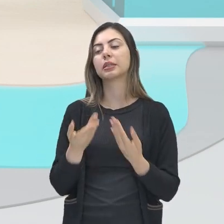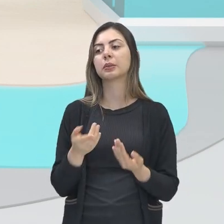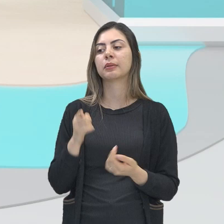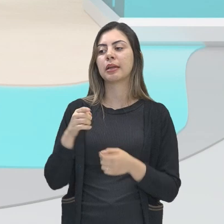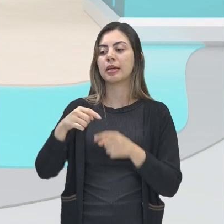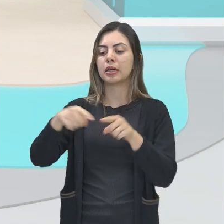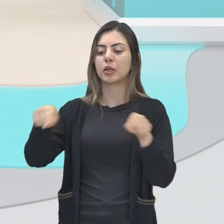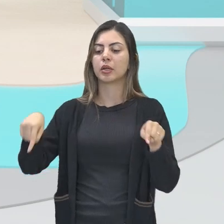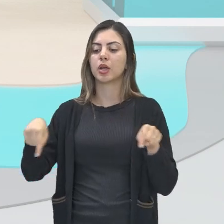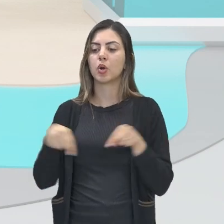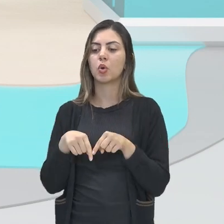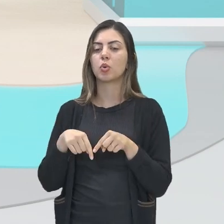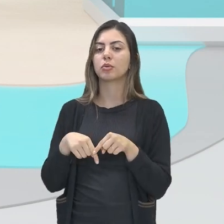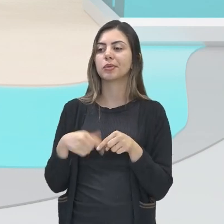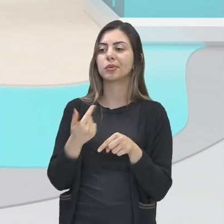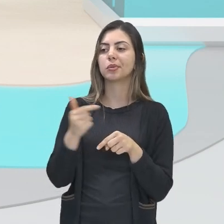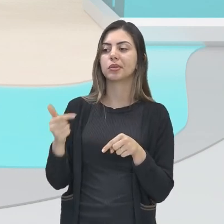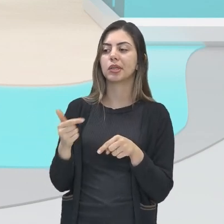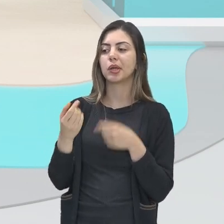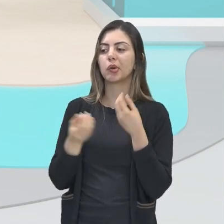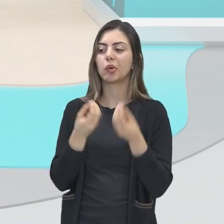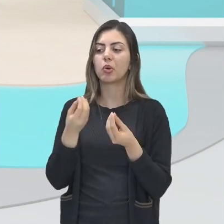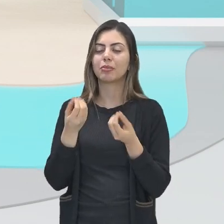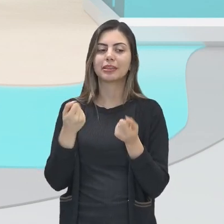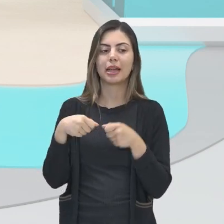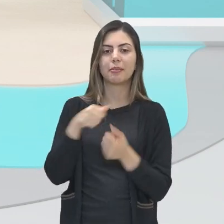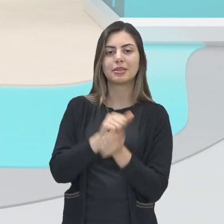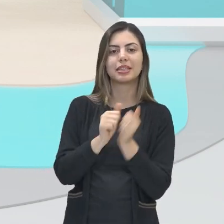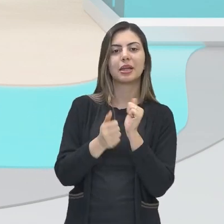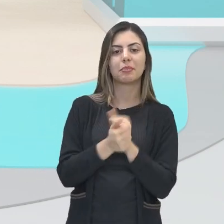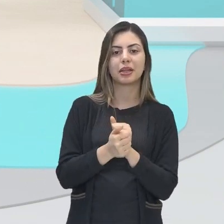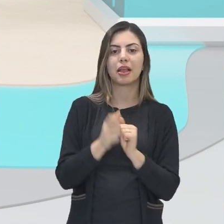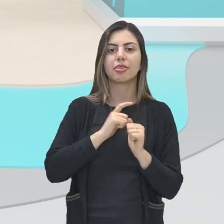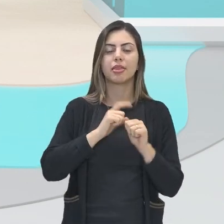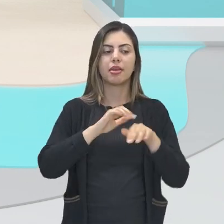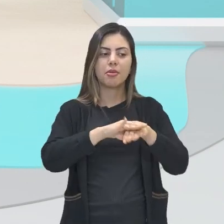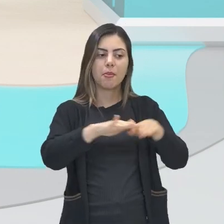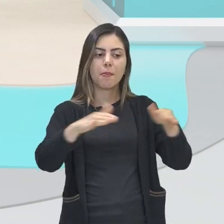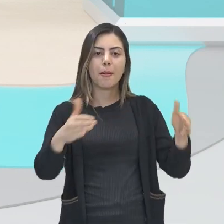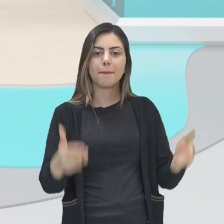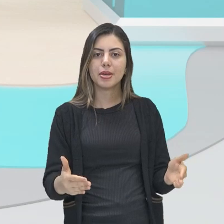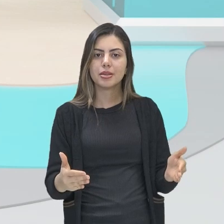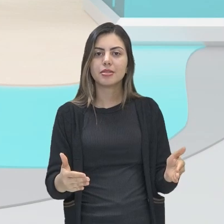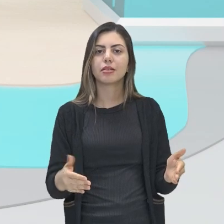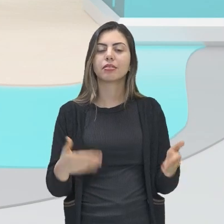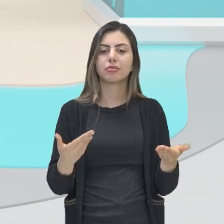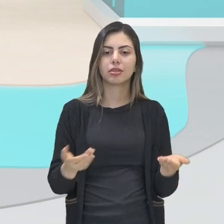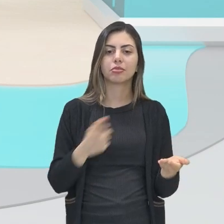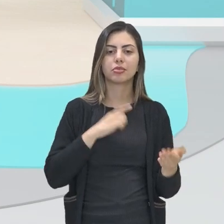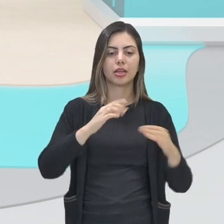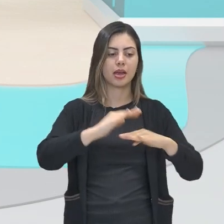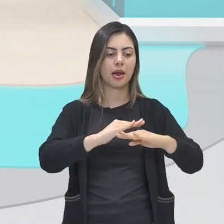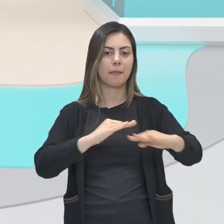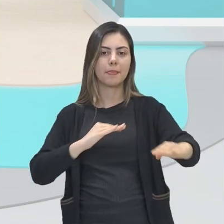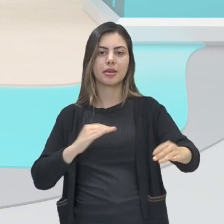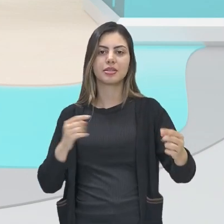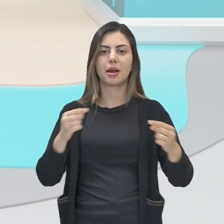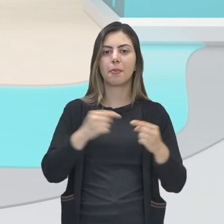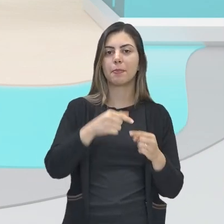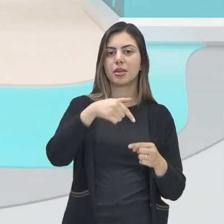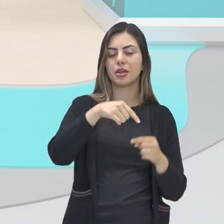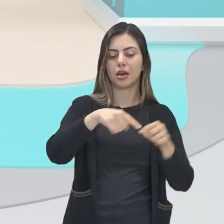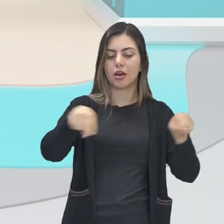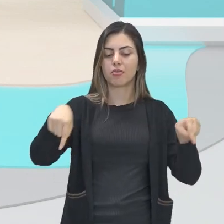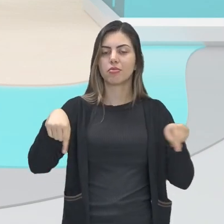um tênis normal, então vamos adaptar aqui. Tem uma mesa? Tem uma mesa. Ah, beleza, pega aqui a mesa, vai ser a nossa quadra.